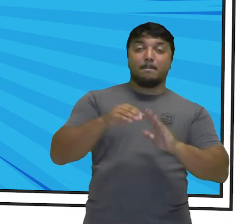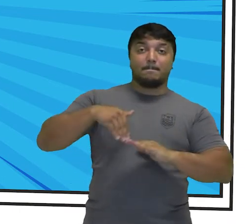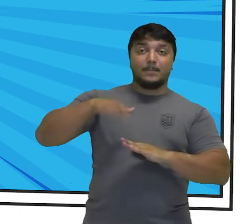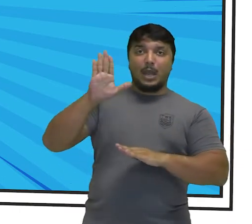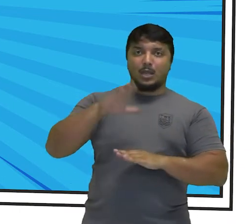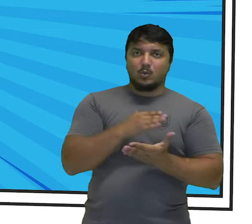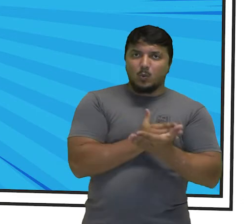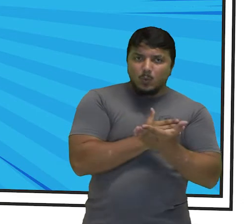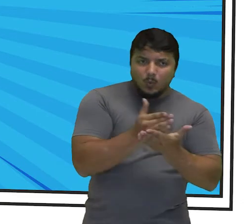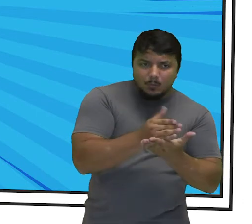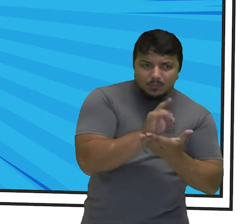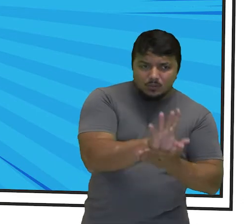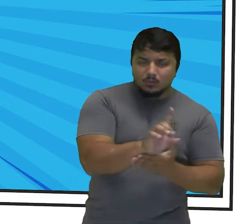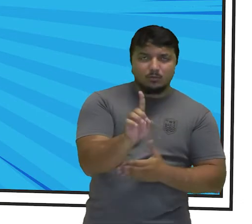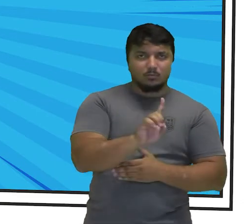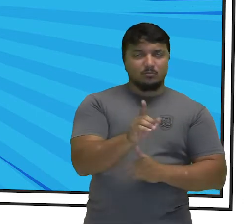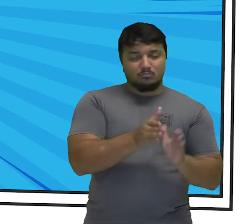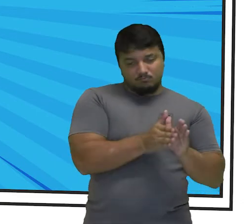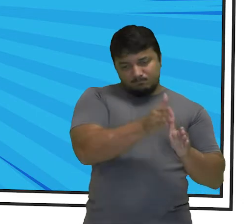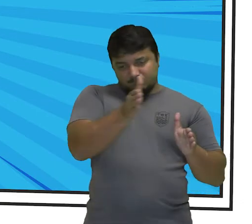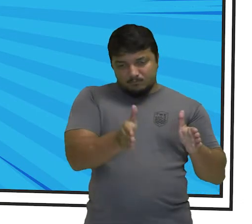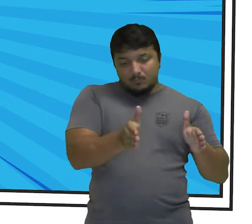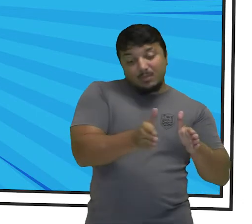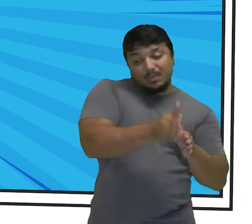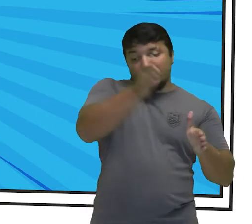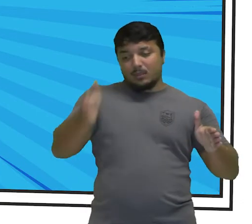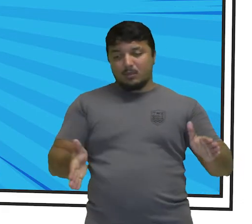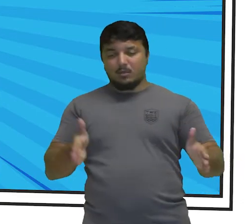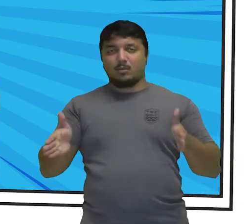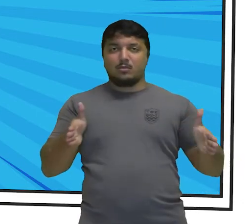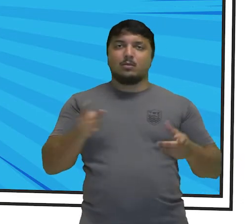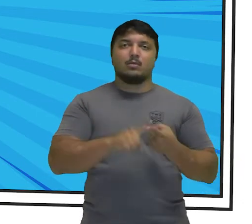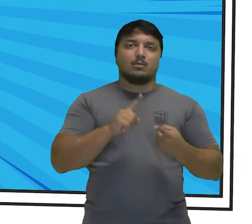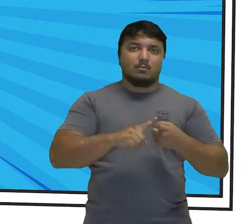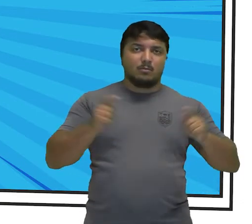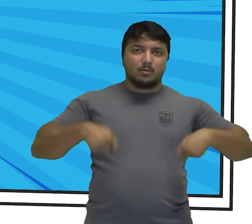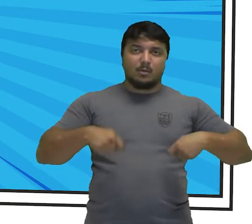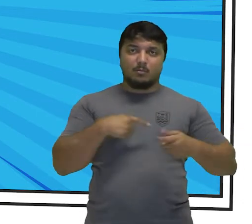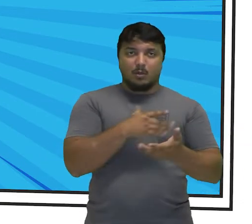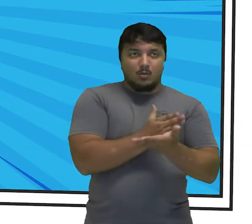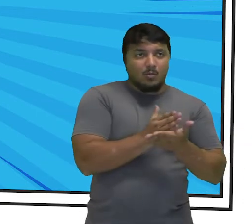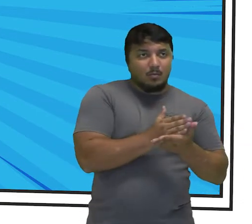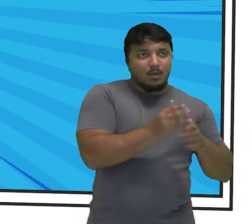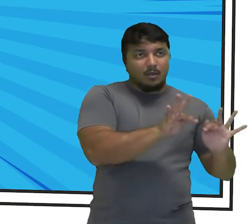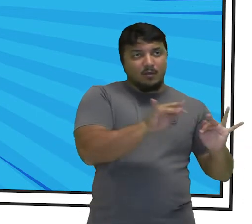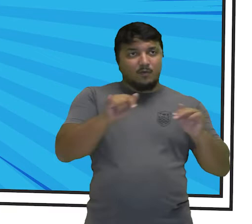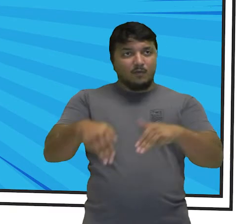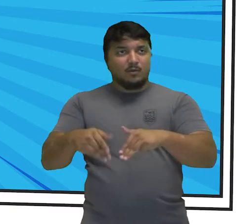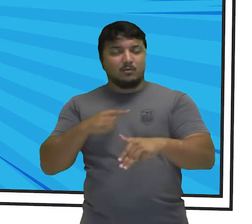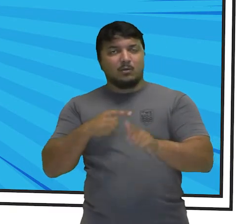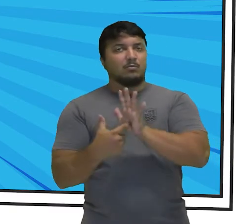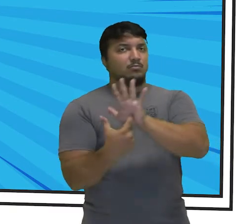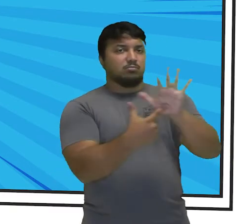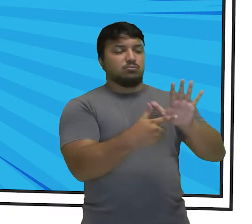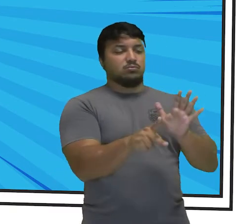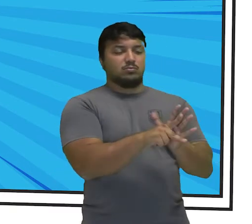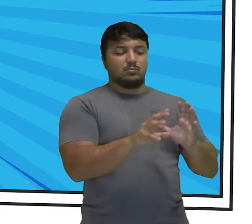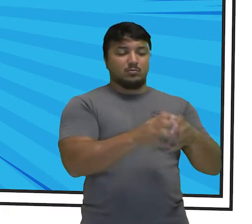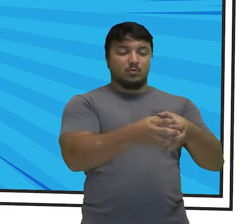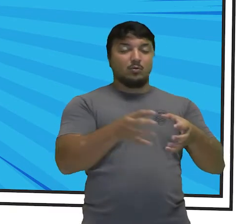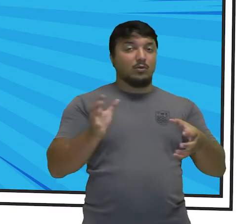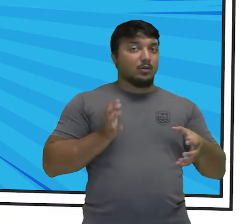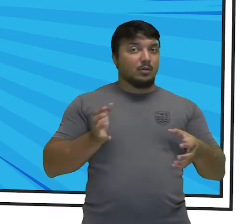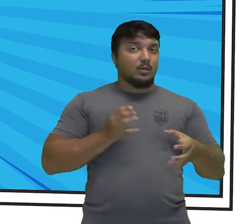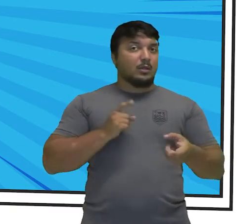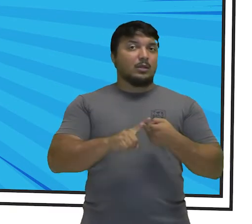só no começo desse período. Então, falando do começo até o fim, eu tenho tanto destaque da classe burguesa, como